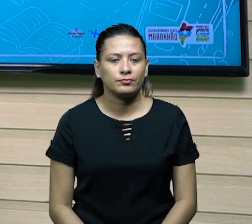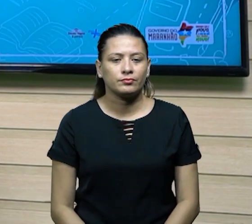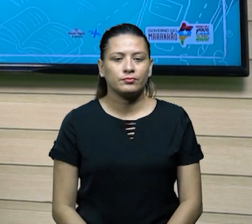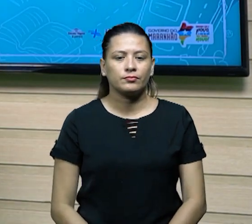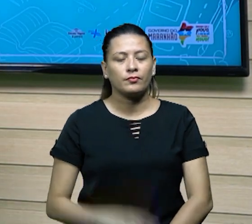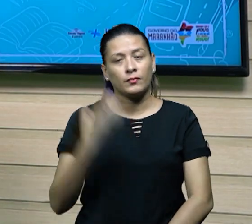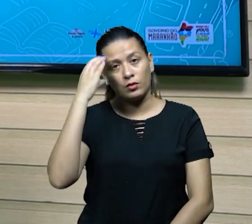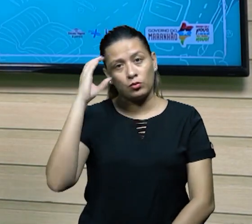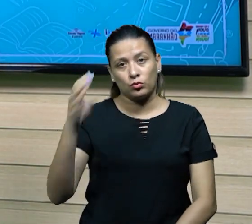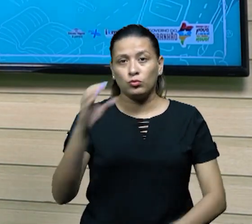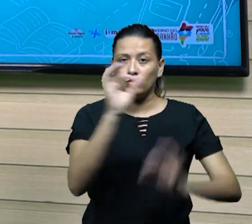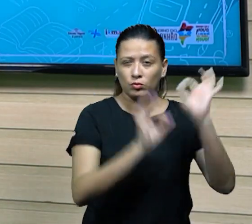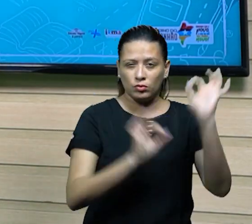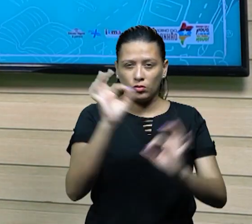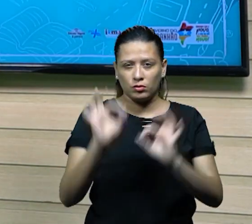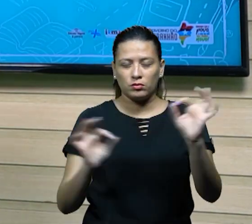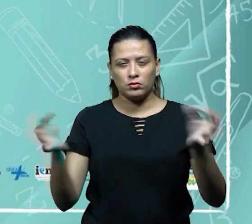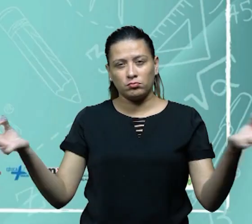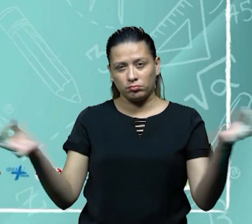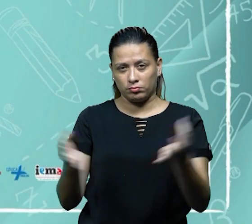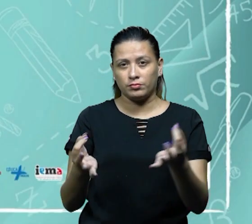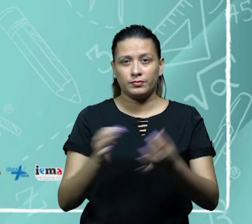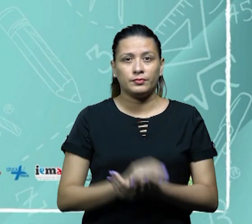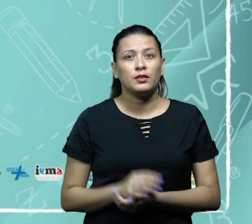entrou aqui bom, mas ele evoluiu.